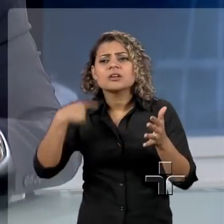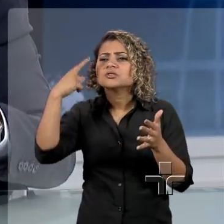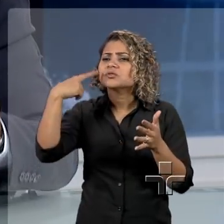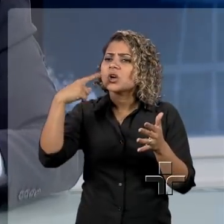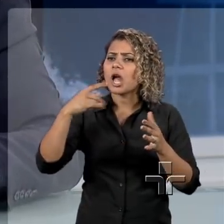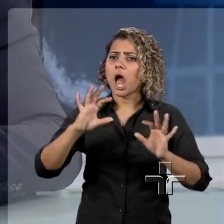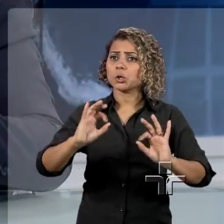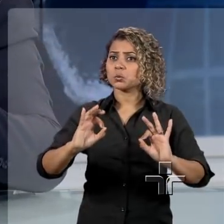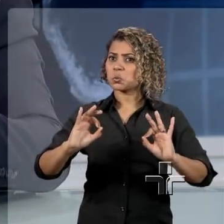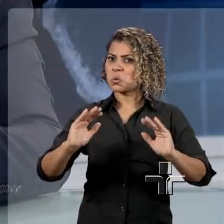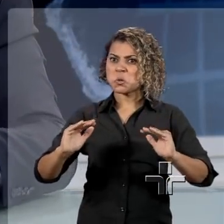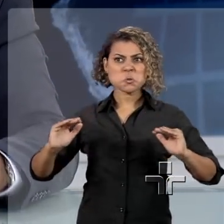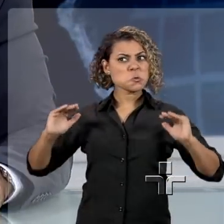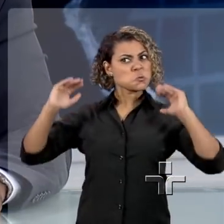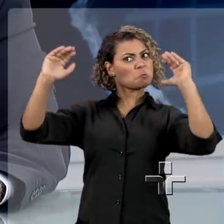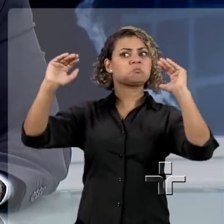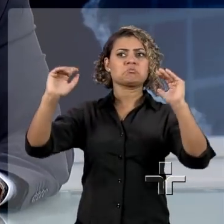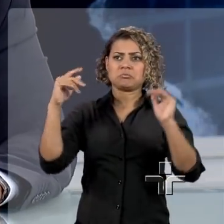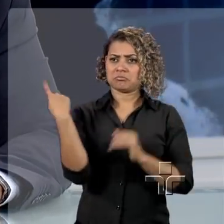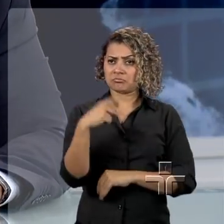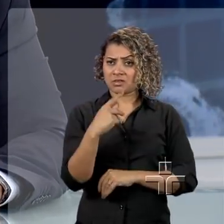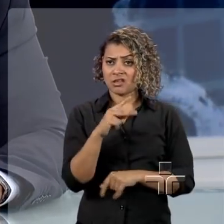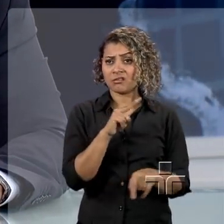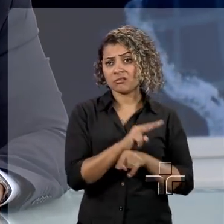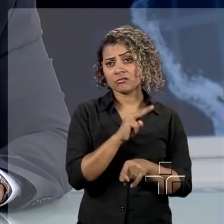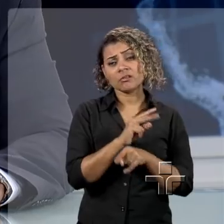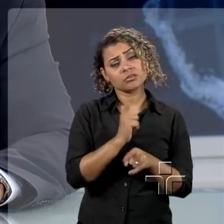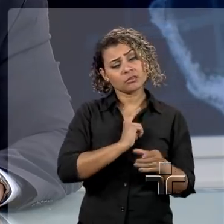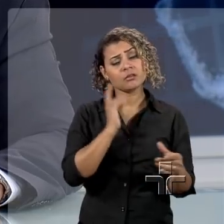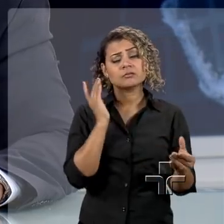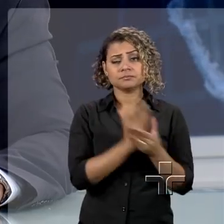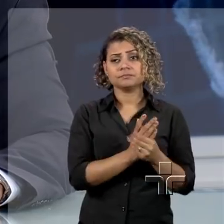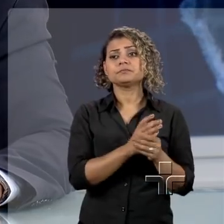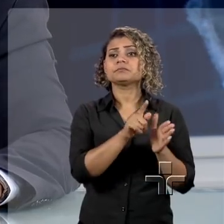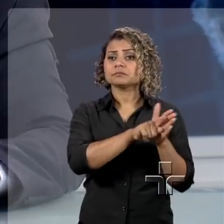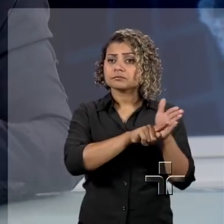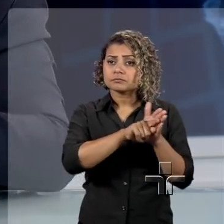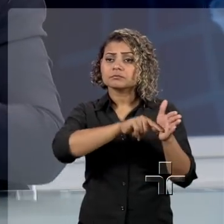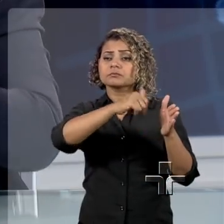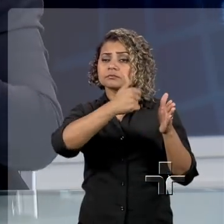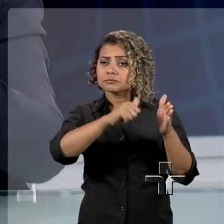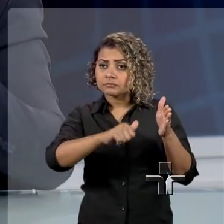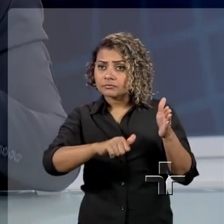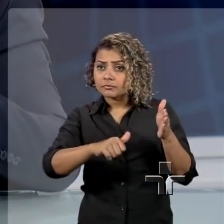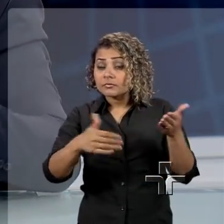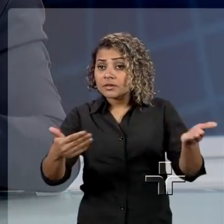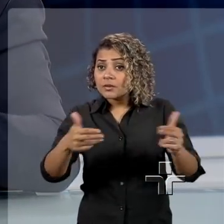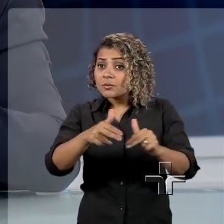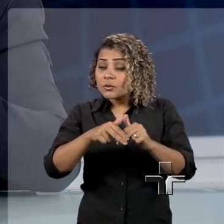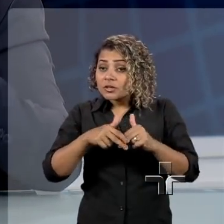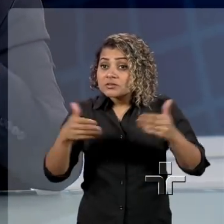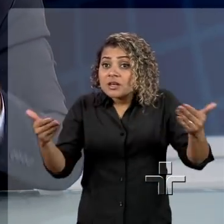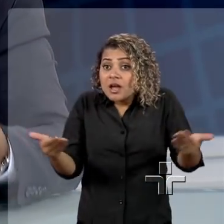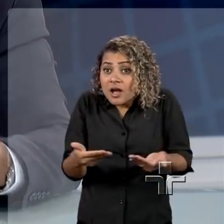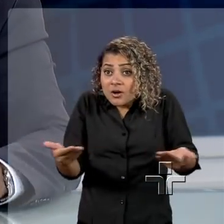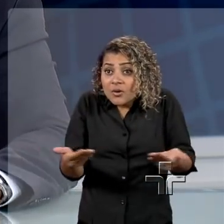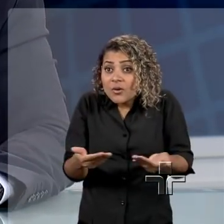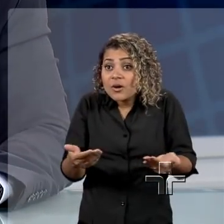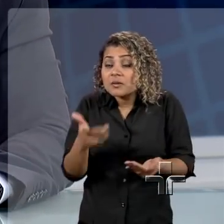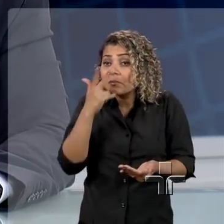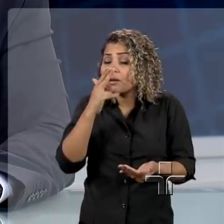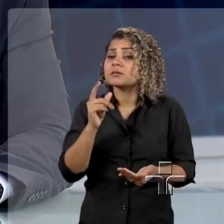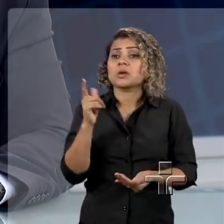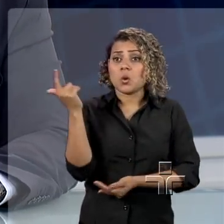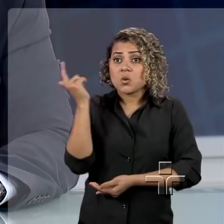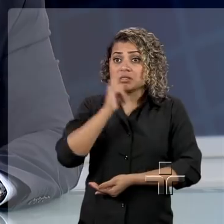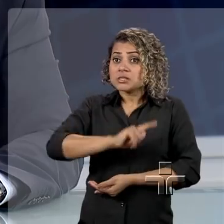mais sofisticados do país ao longo dos processos. Tanto é assim que a ampla defesa foi exercida na plenitude